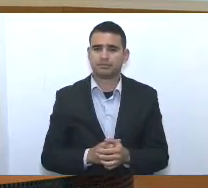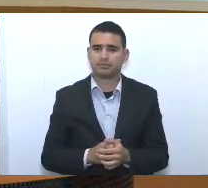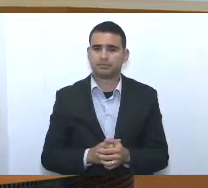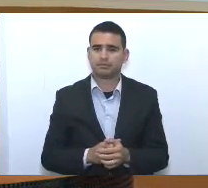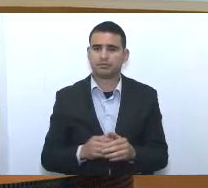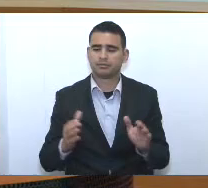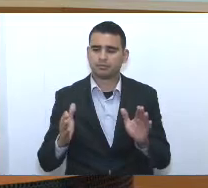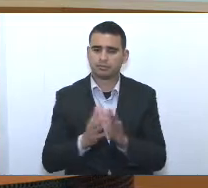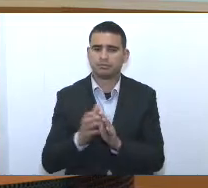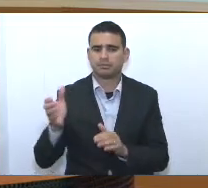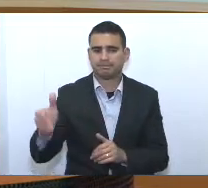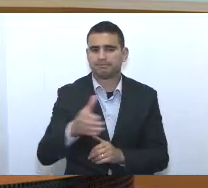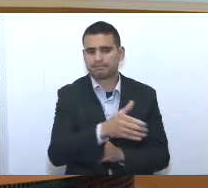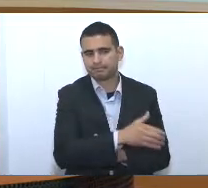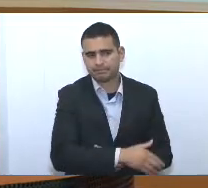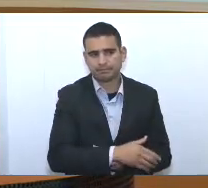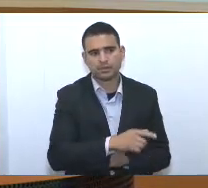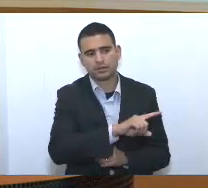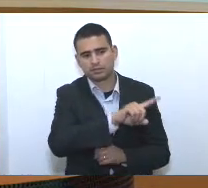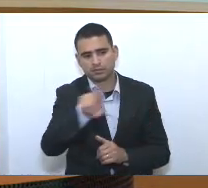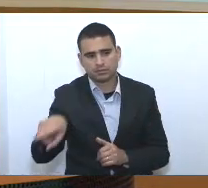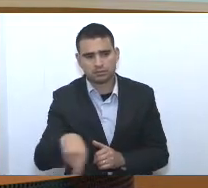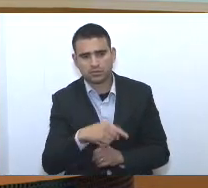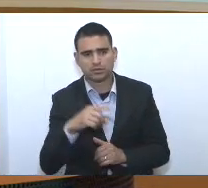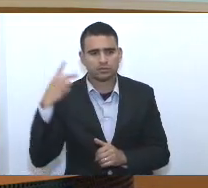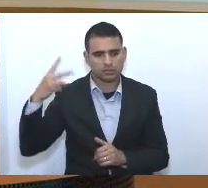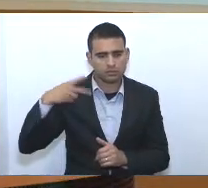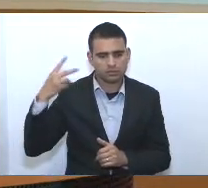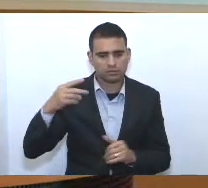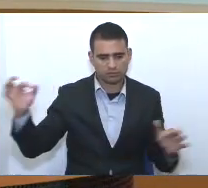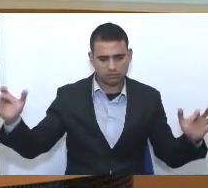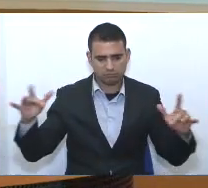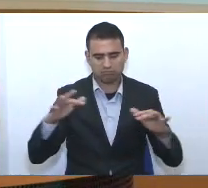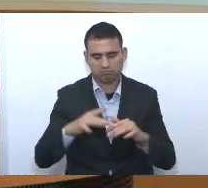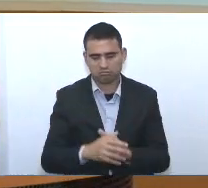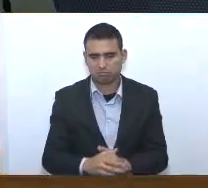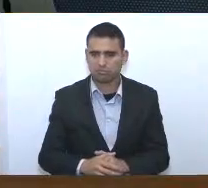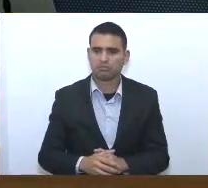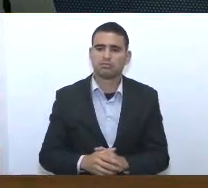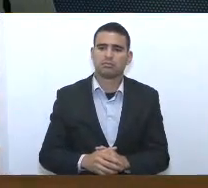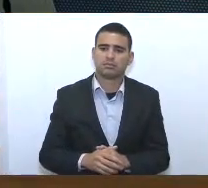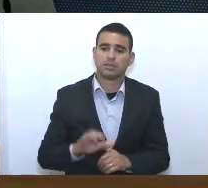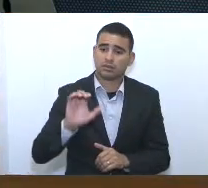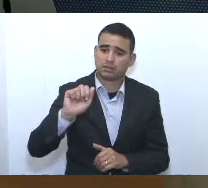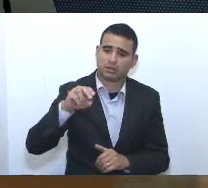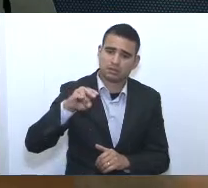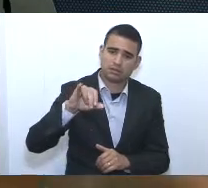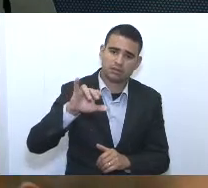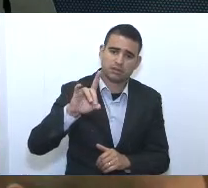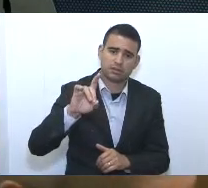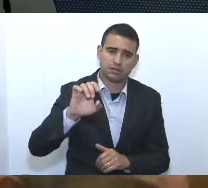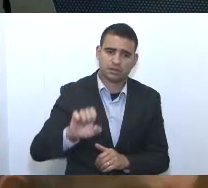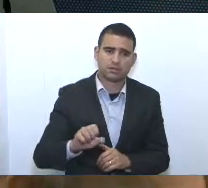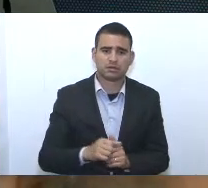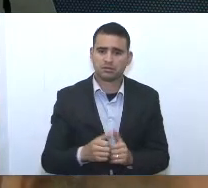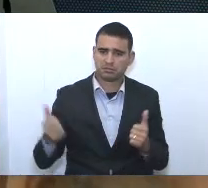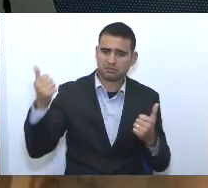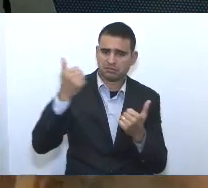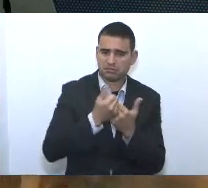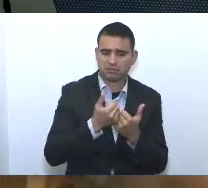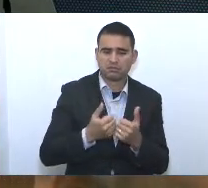qual cumprimento todos os colegas vereadores presentes, doutor Canide, secretário adjunto de